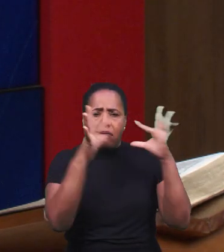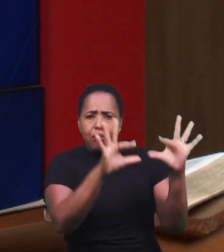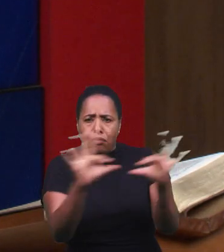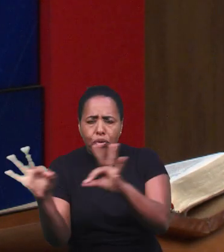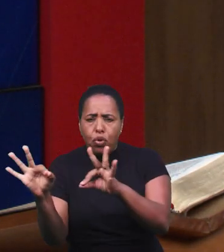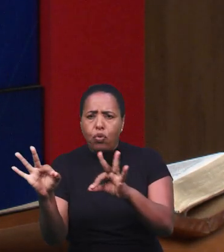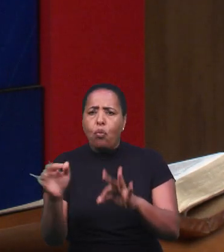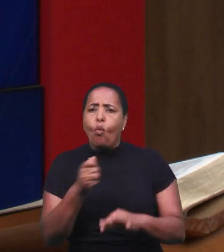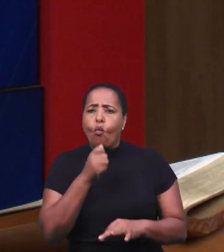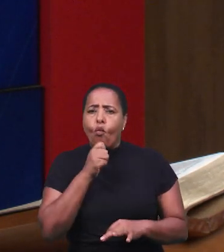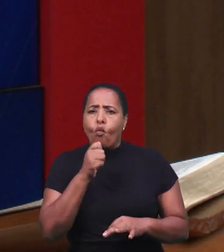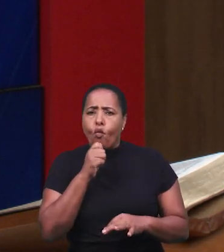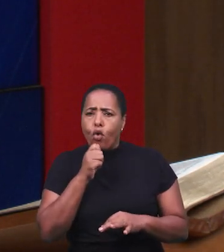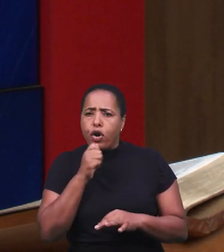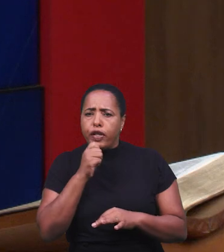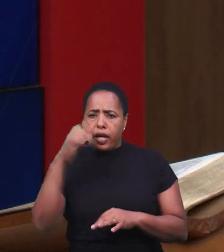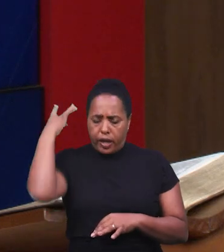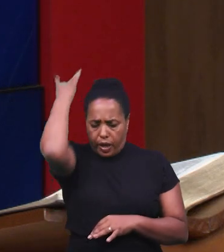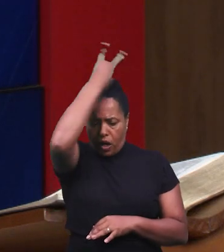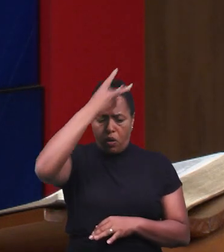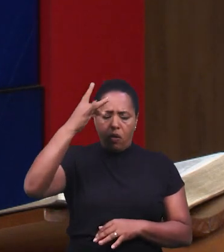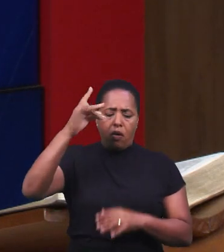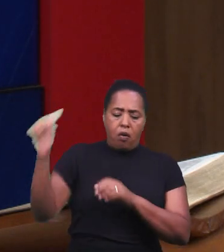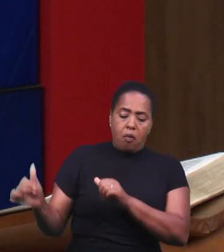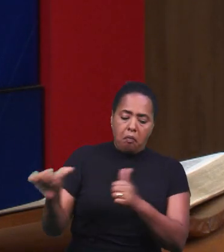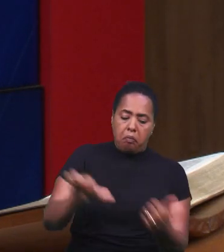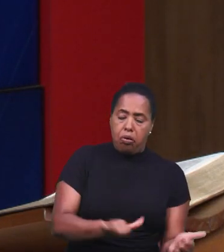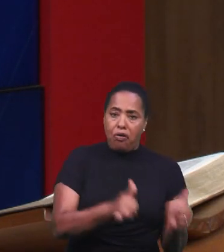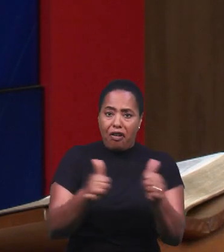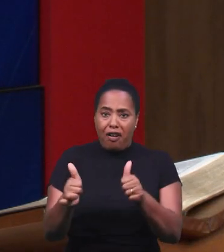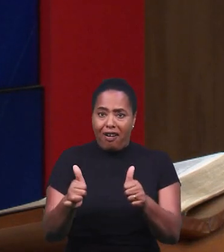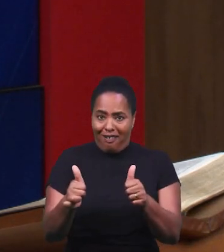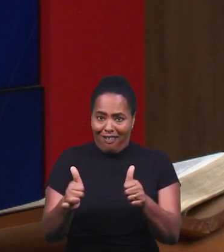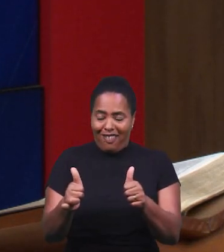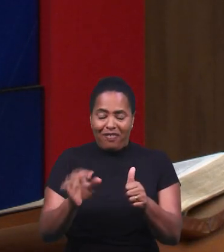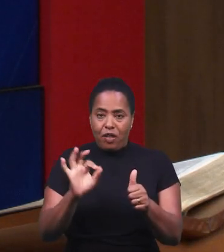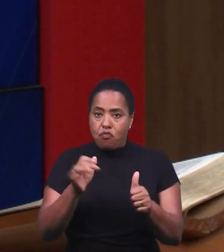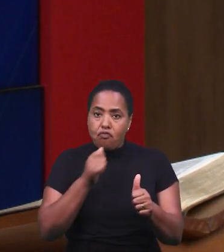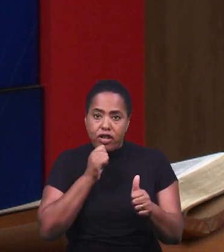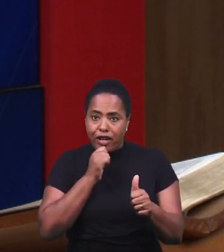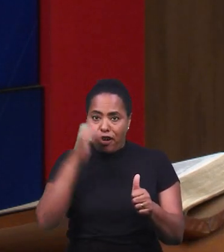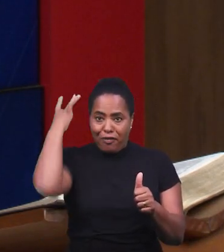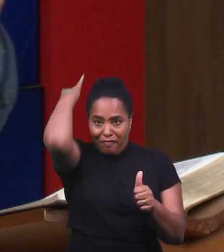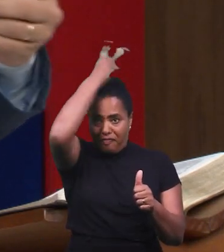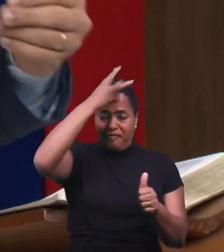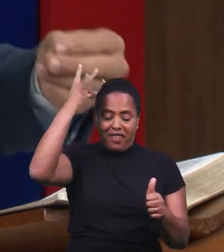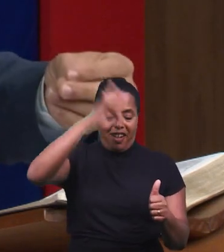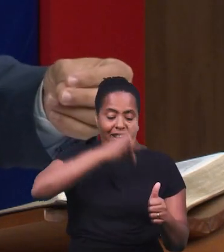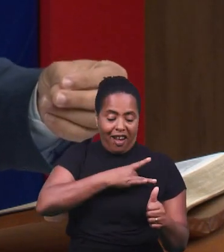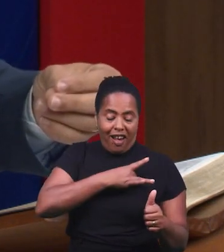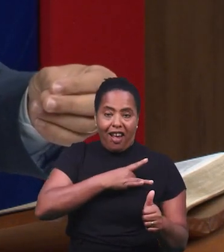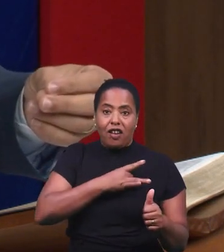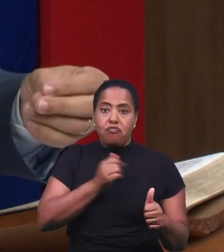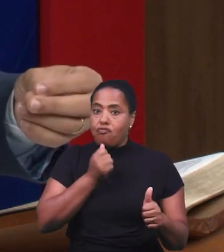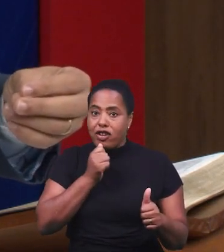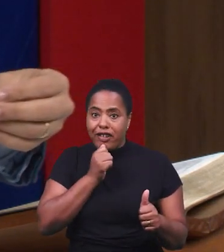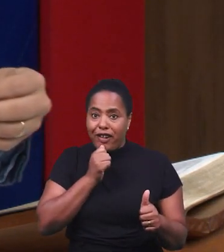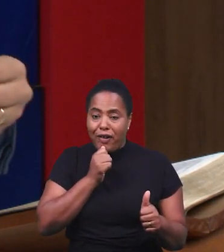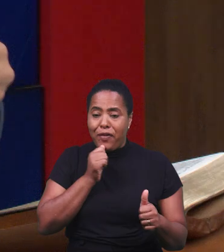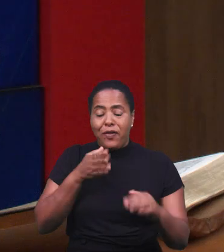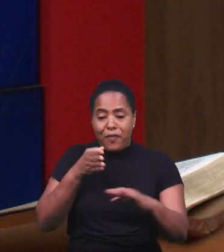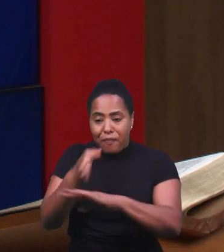batizado, você pode ser batizado nas águas. Procure uma das nossas igrejas, entregue o seu coração ao